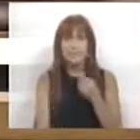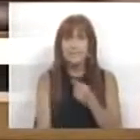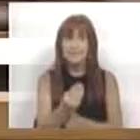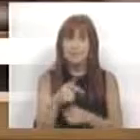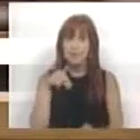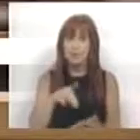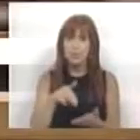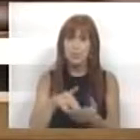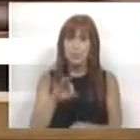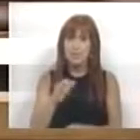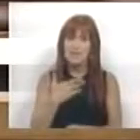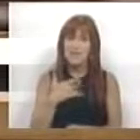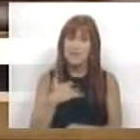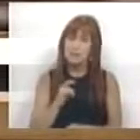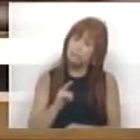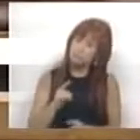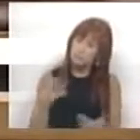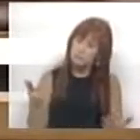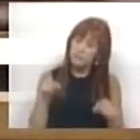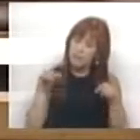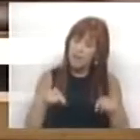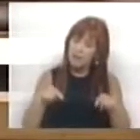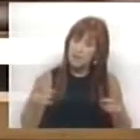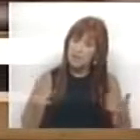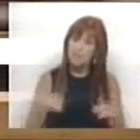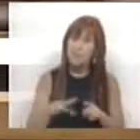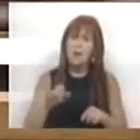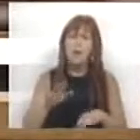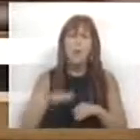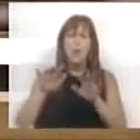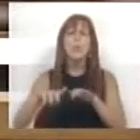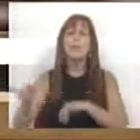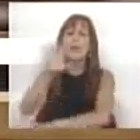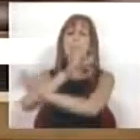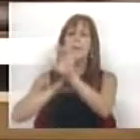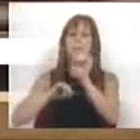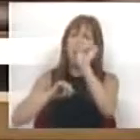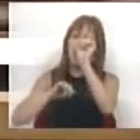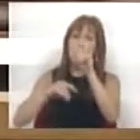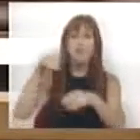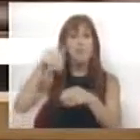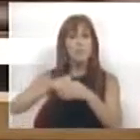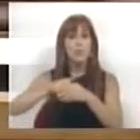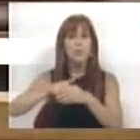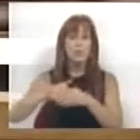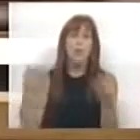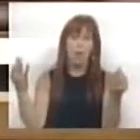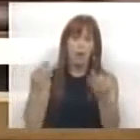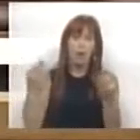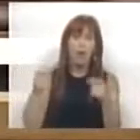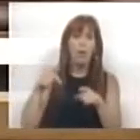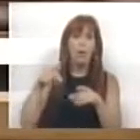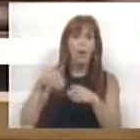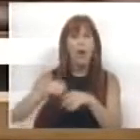estranha a posição do PSD e do CDS aqui, quando no Parlamento Europeu votaram